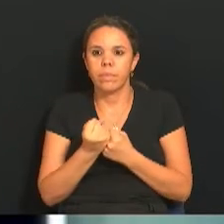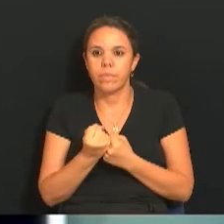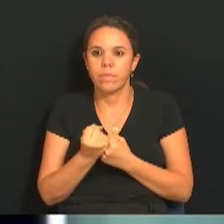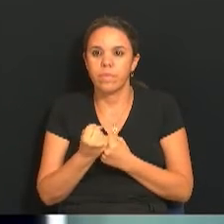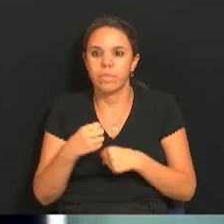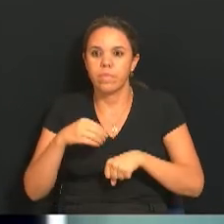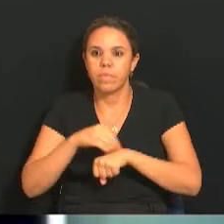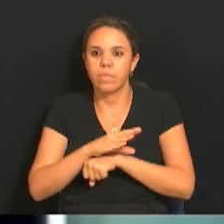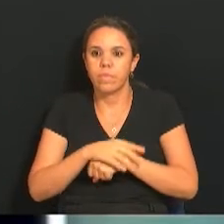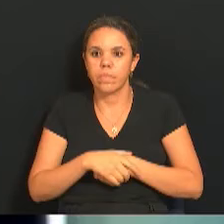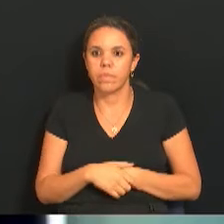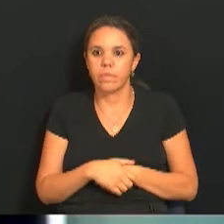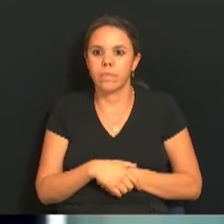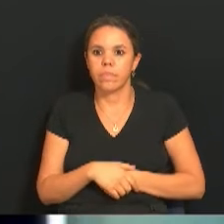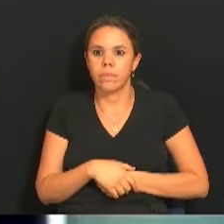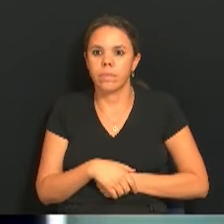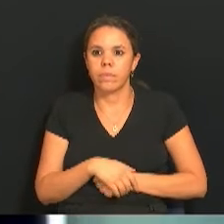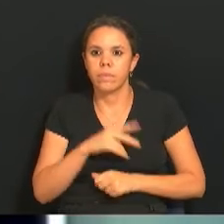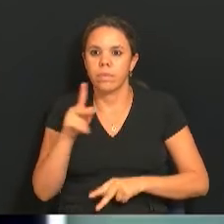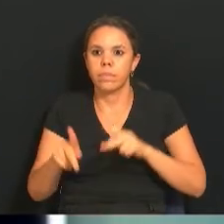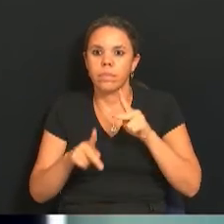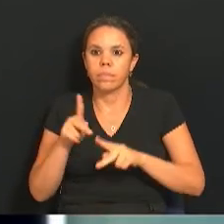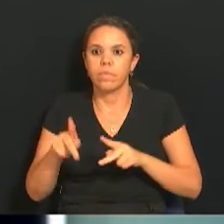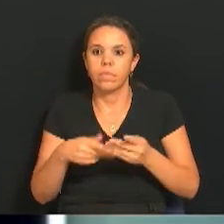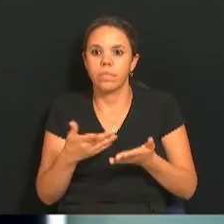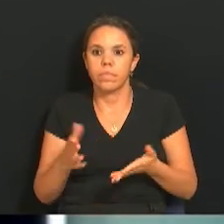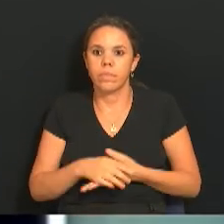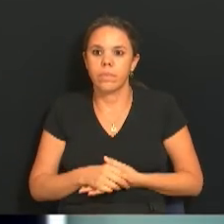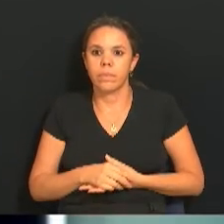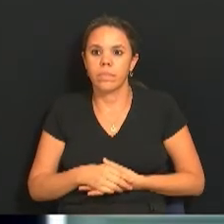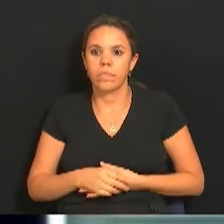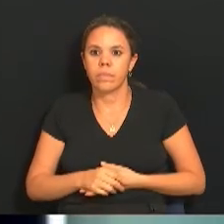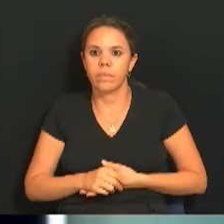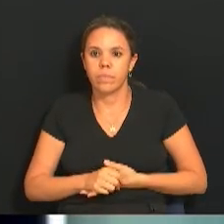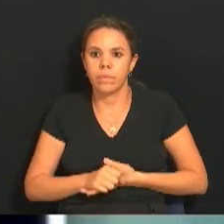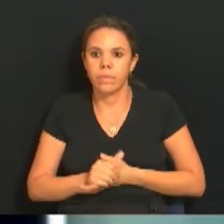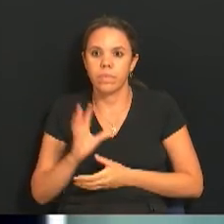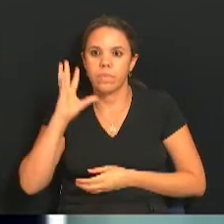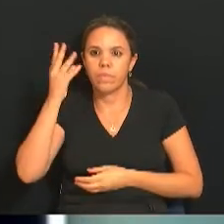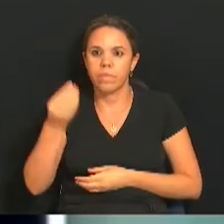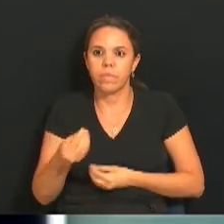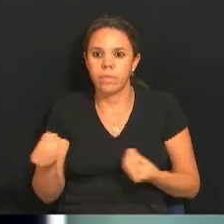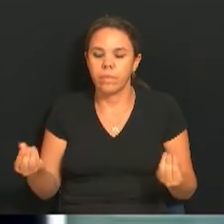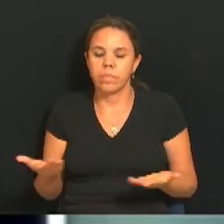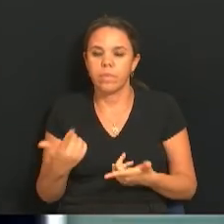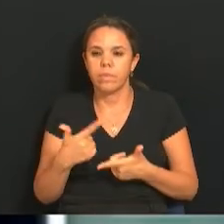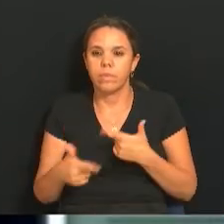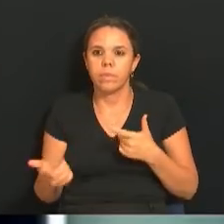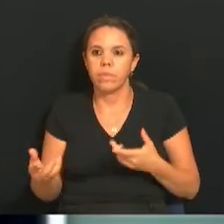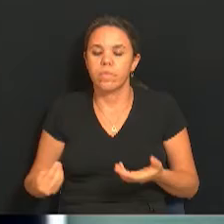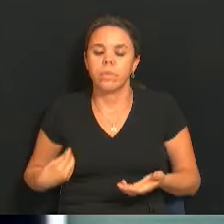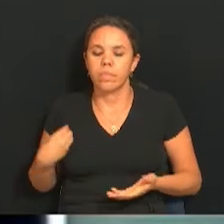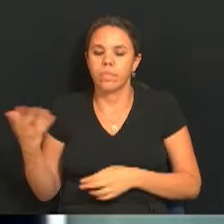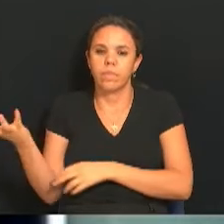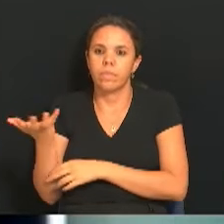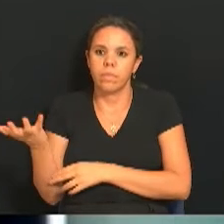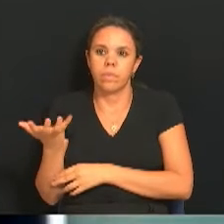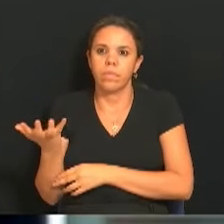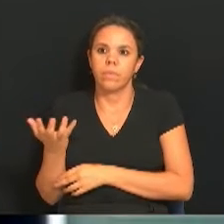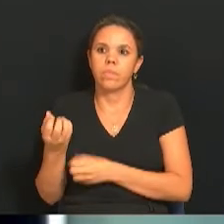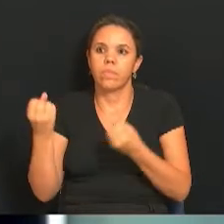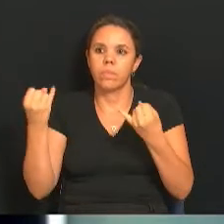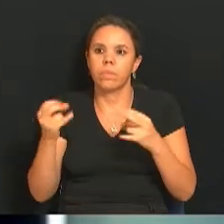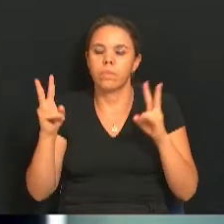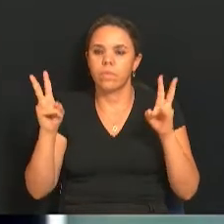trazer essa população, entender, né, o que levou essa população a estar ali. Acho que foi muito bem dito essa